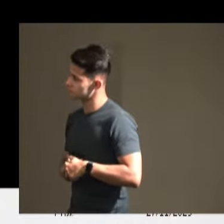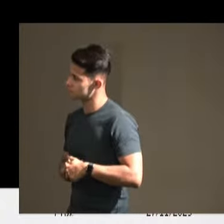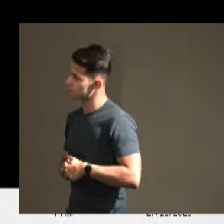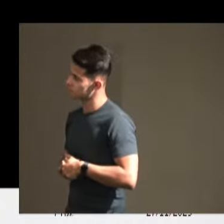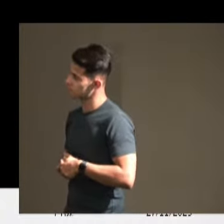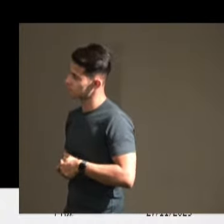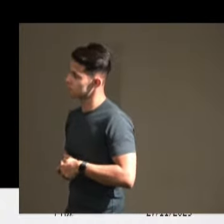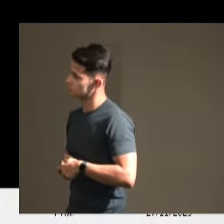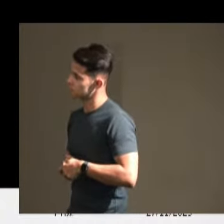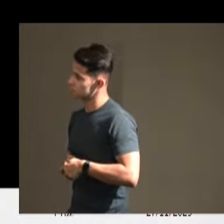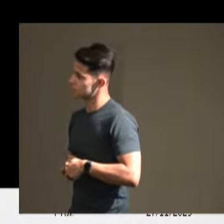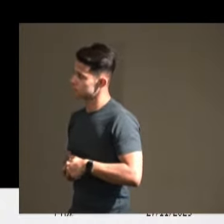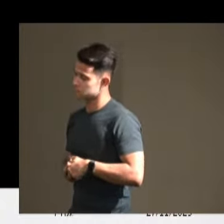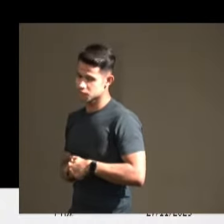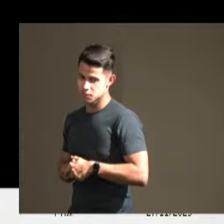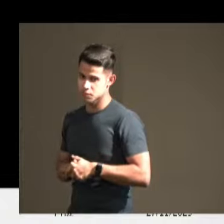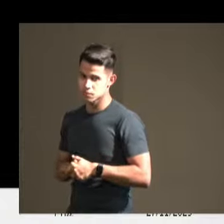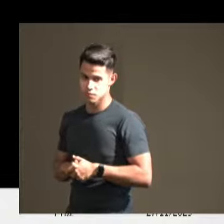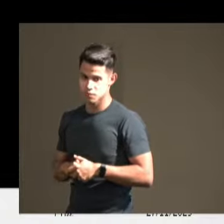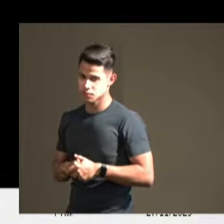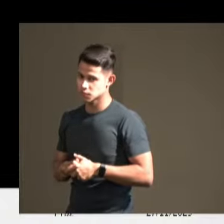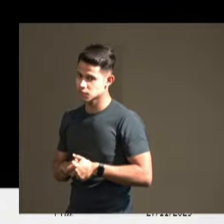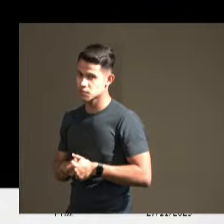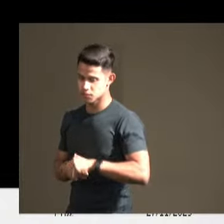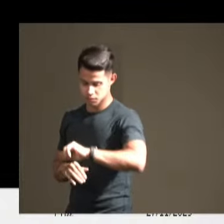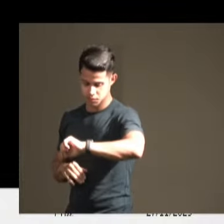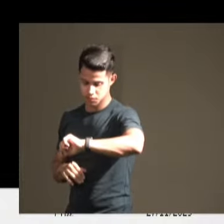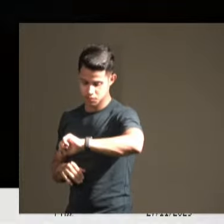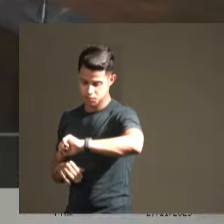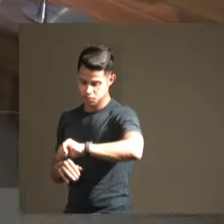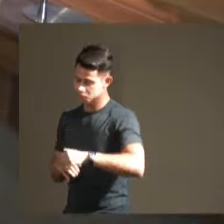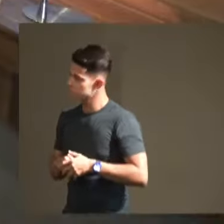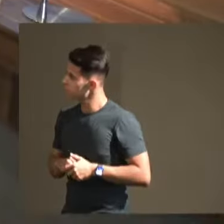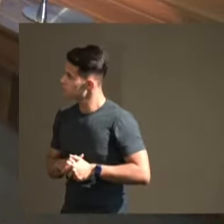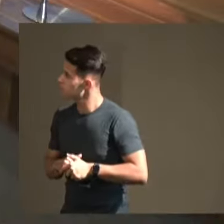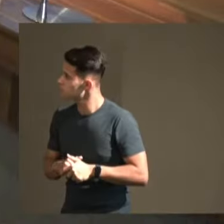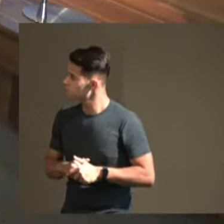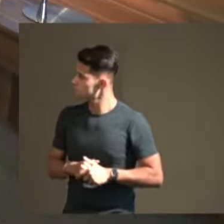gov.br/mdh. Brasil, União e Reconstrução. Governo Federal.